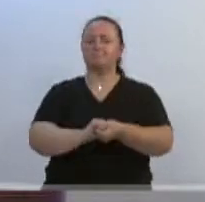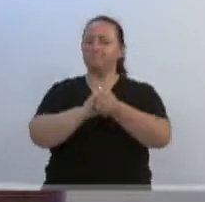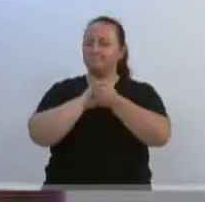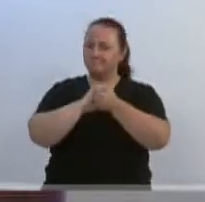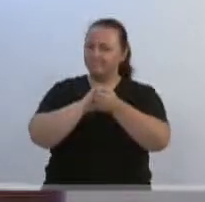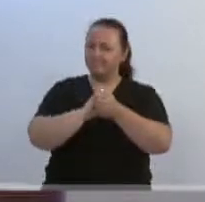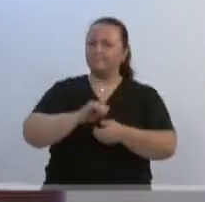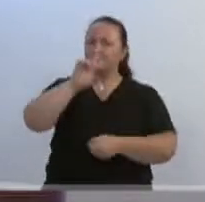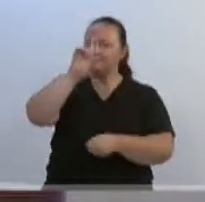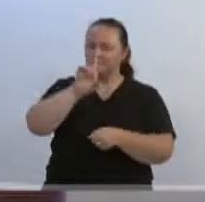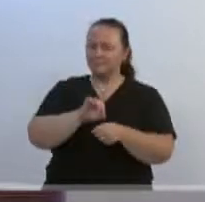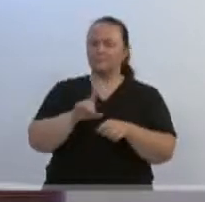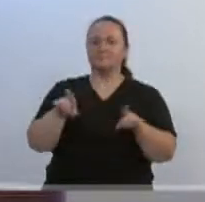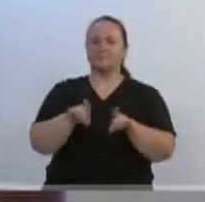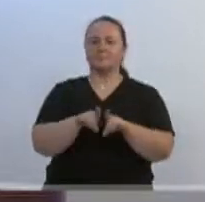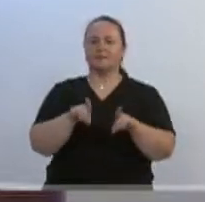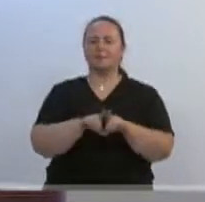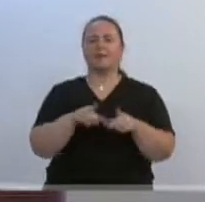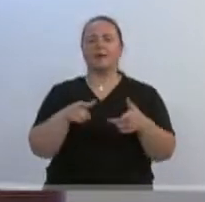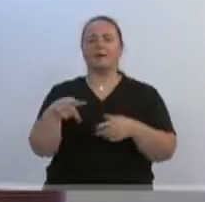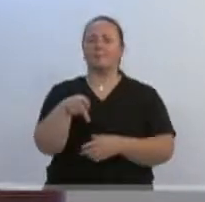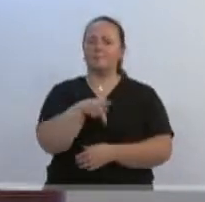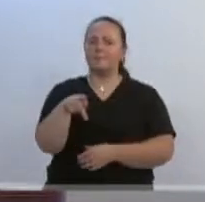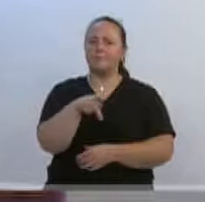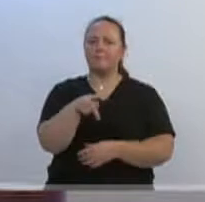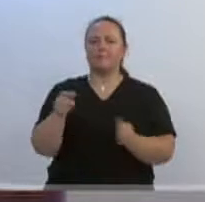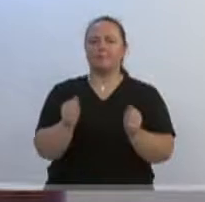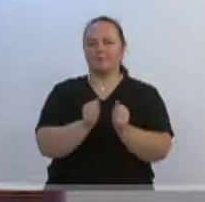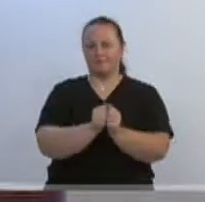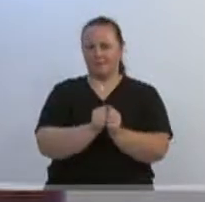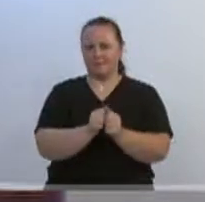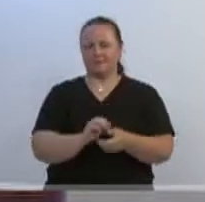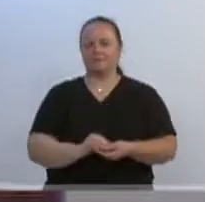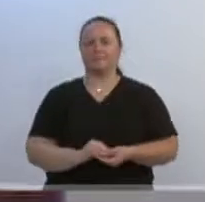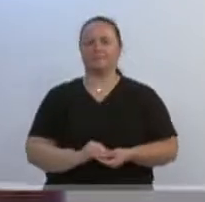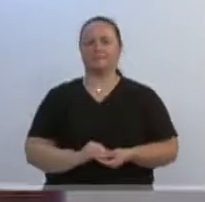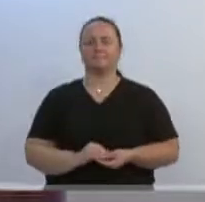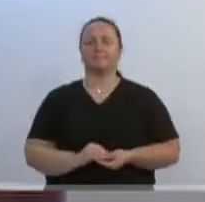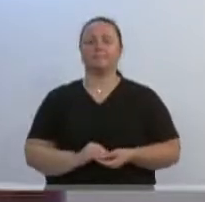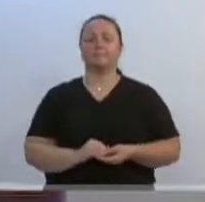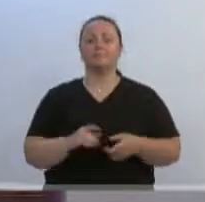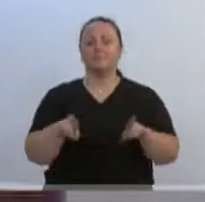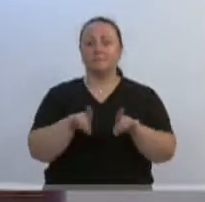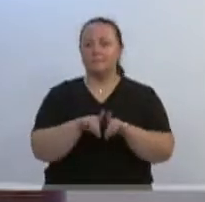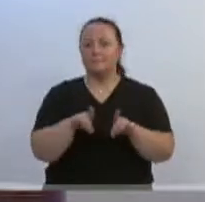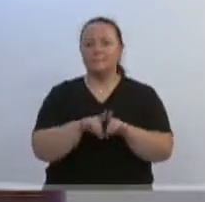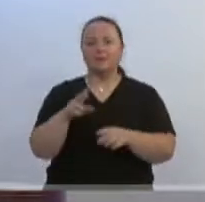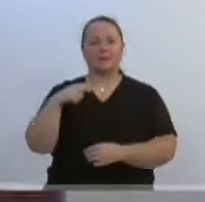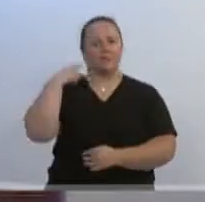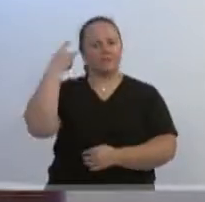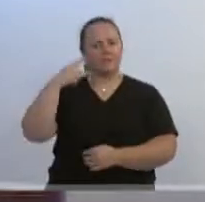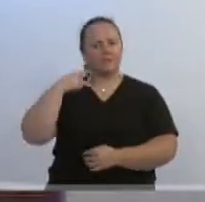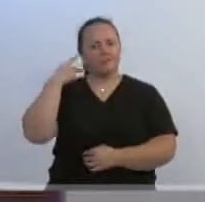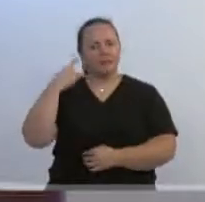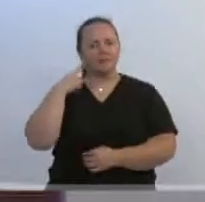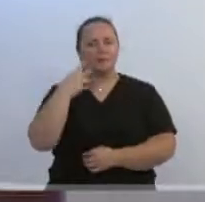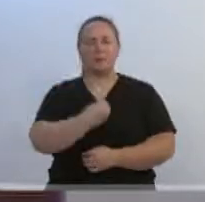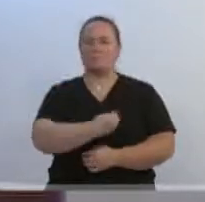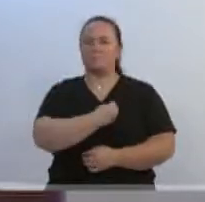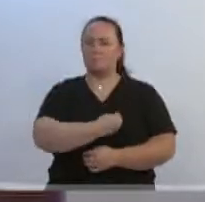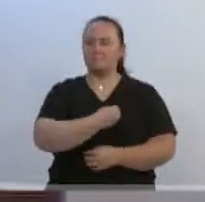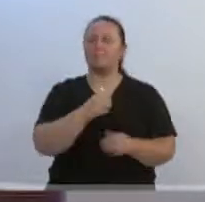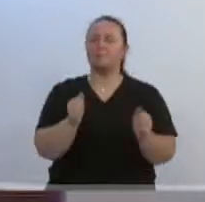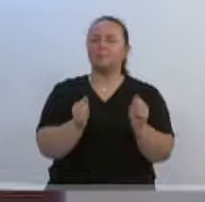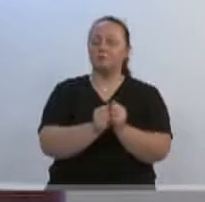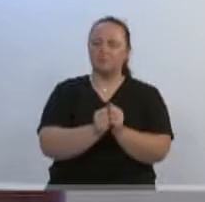diretora bem como também os seus professores há também assim como outros vereadores estiveram juntamente com a